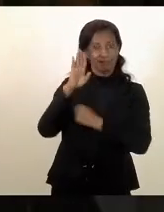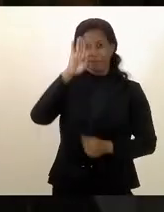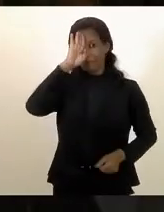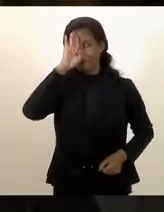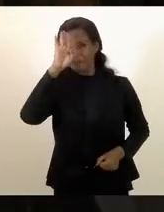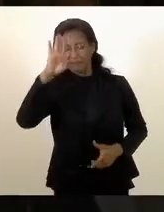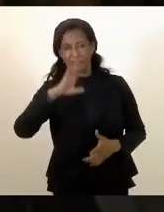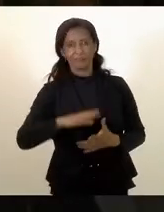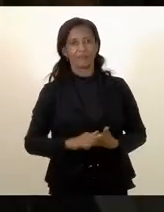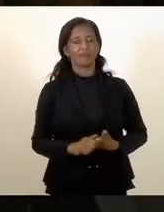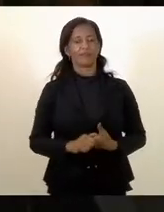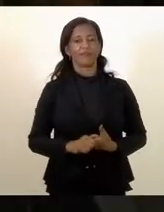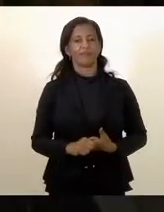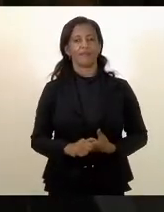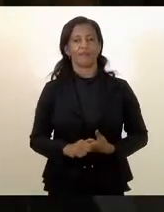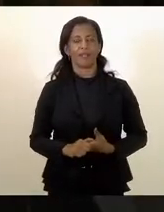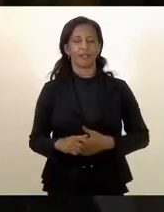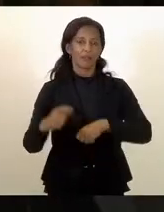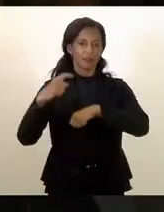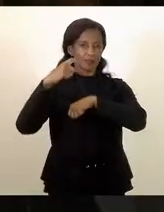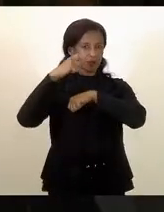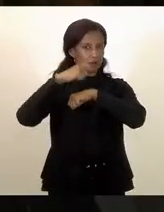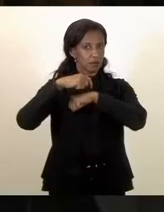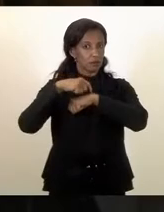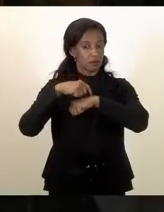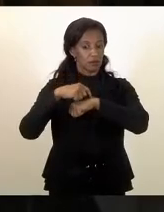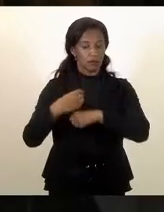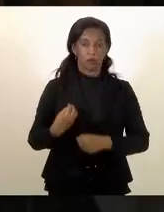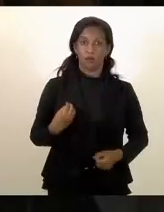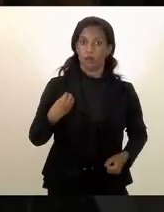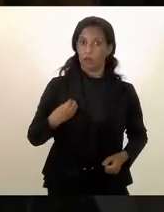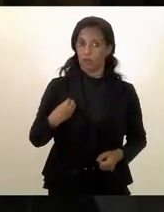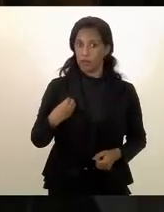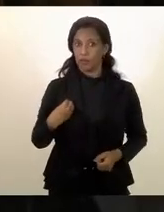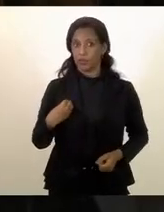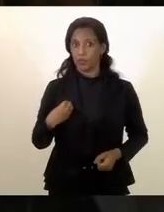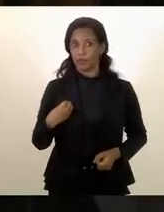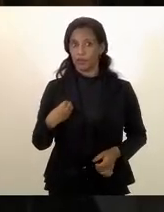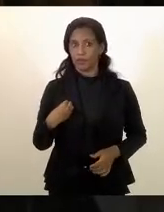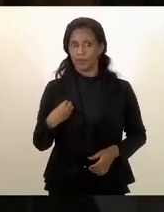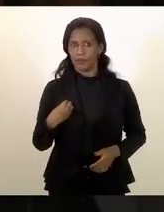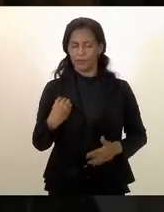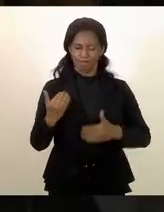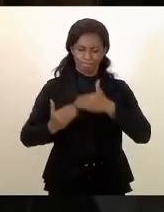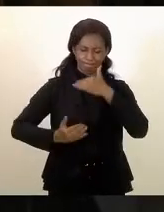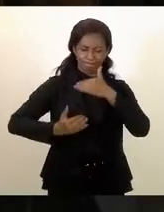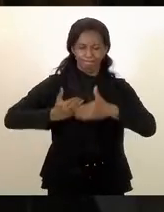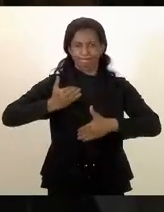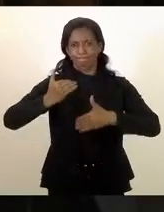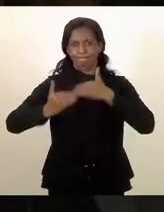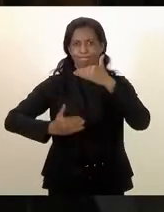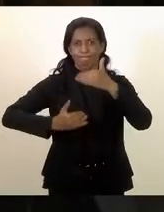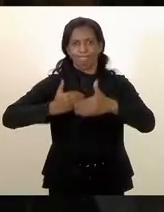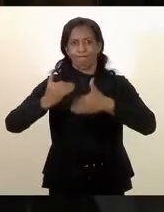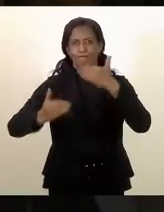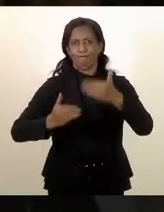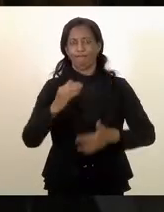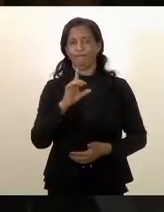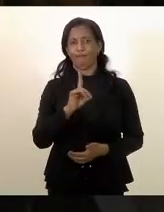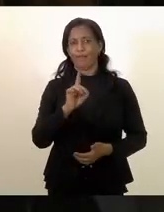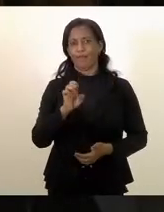no momento que a gente vive esse repique da covid via variante delta